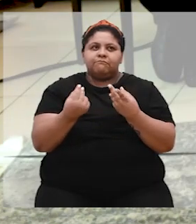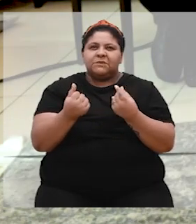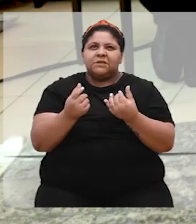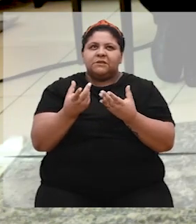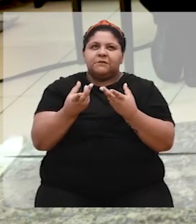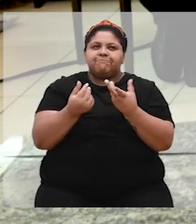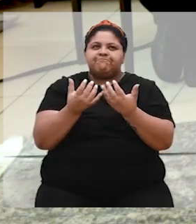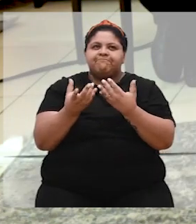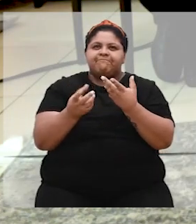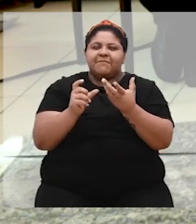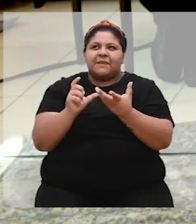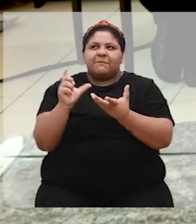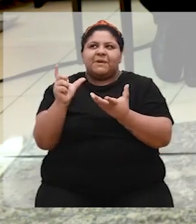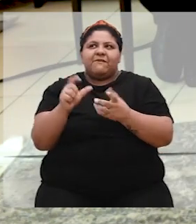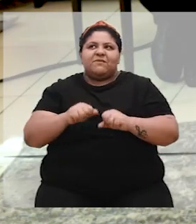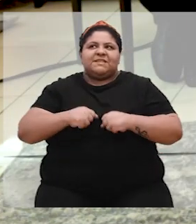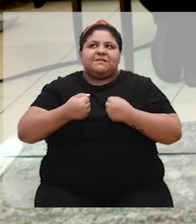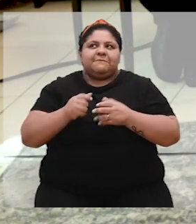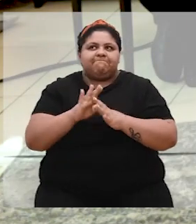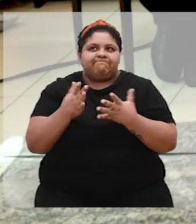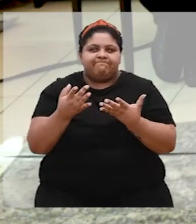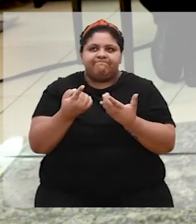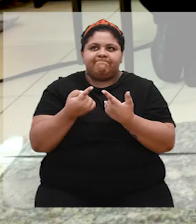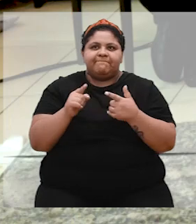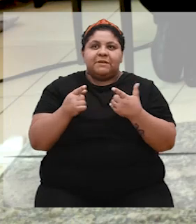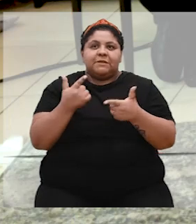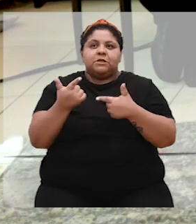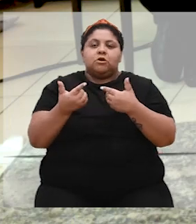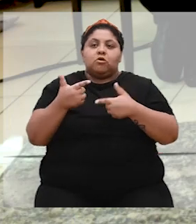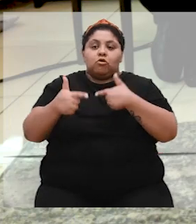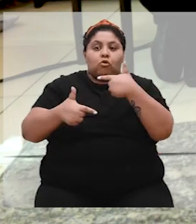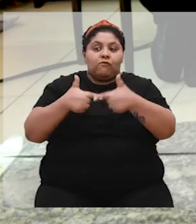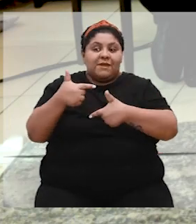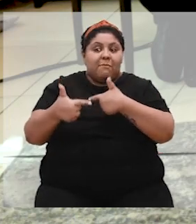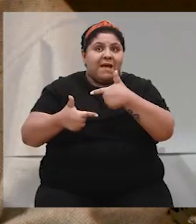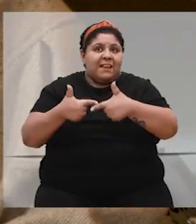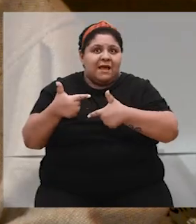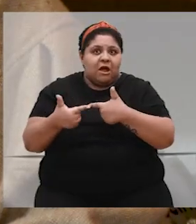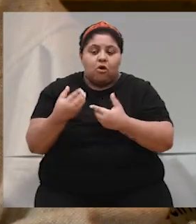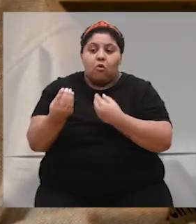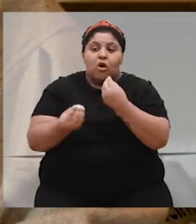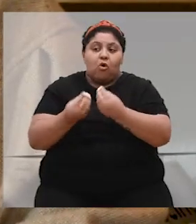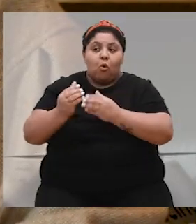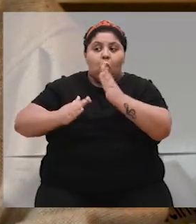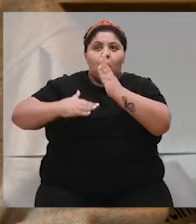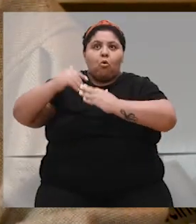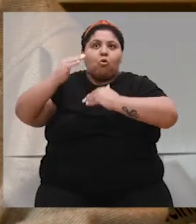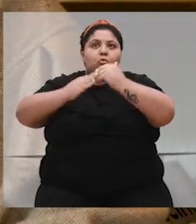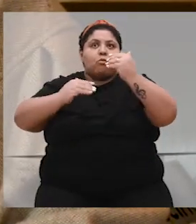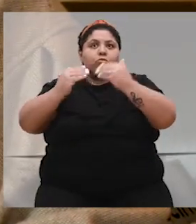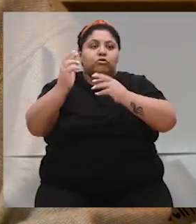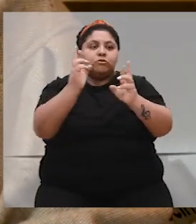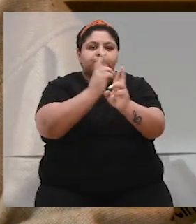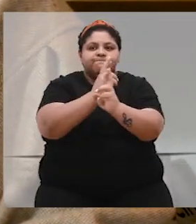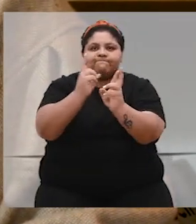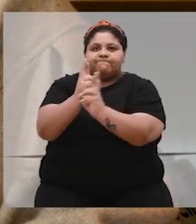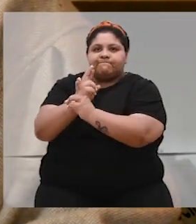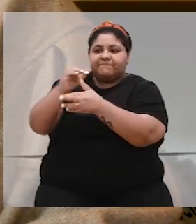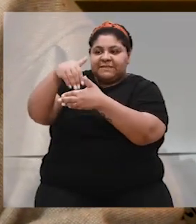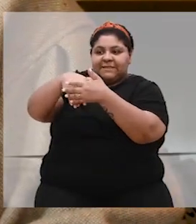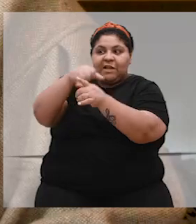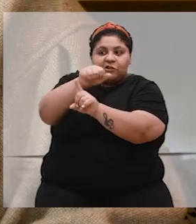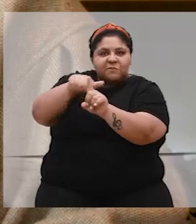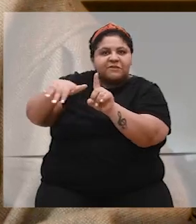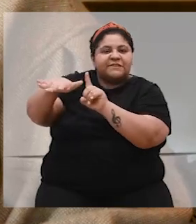a palavra não é nem se defender, mas assim, você vai saber atuar, vai saber como construir suas relações dentro